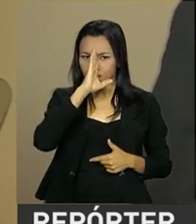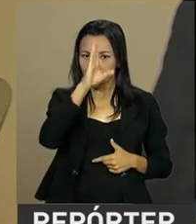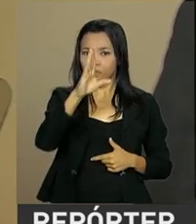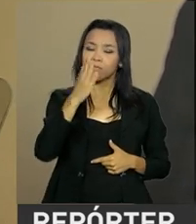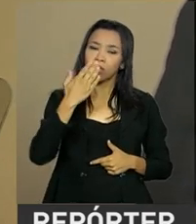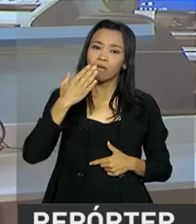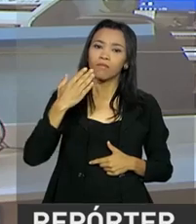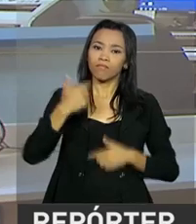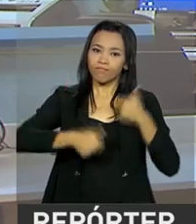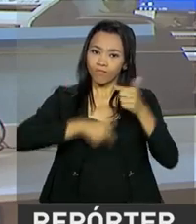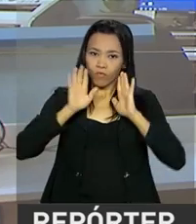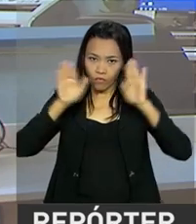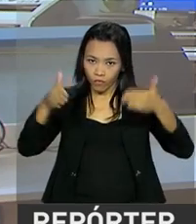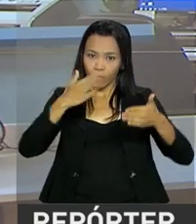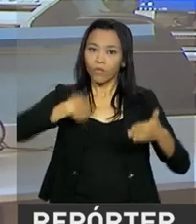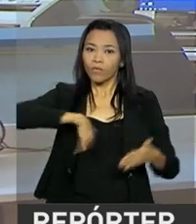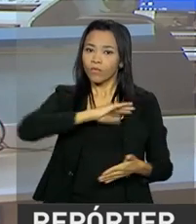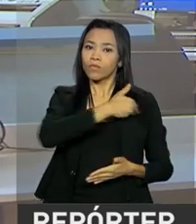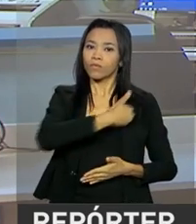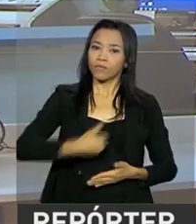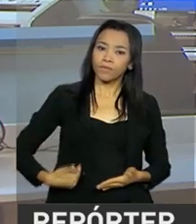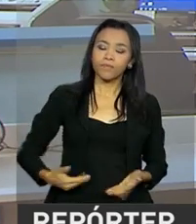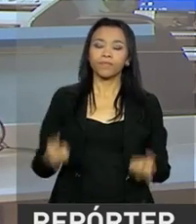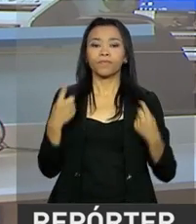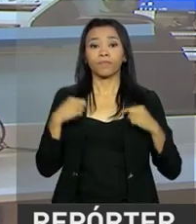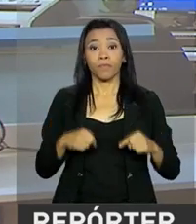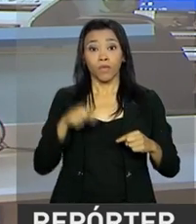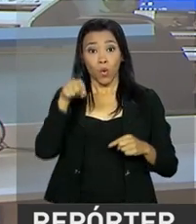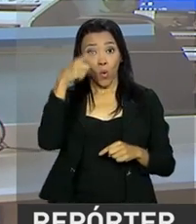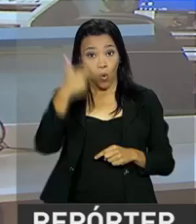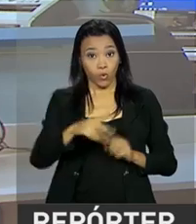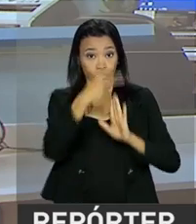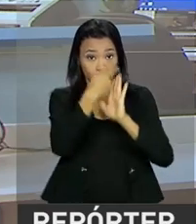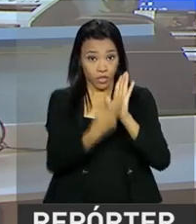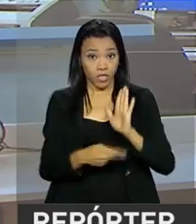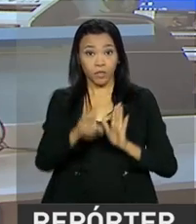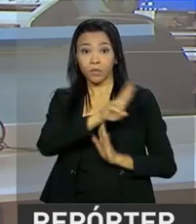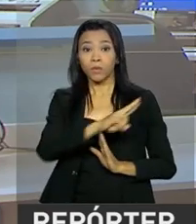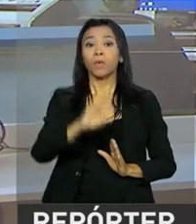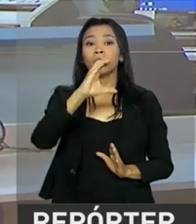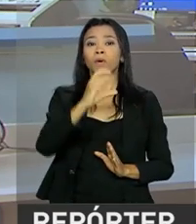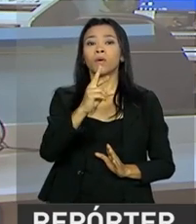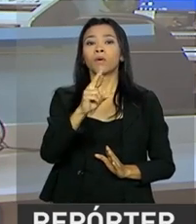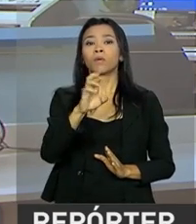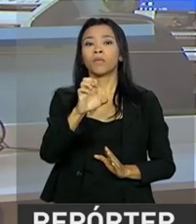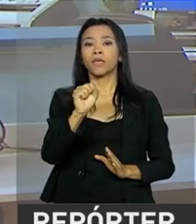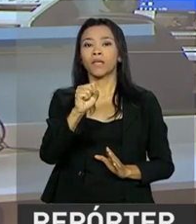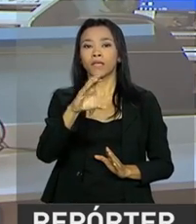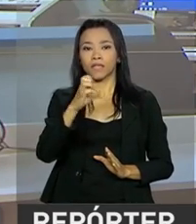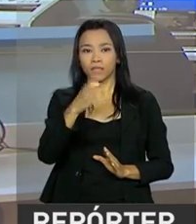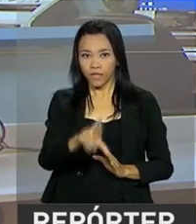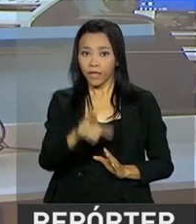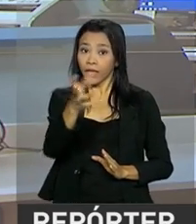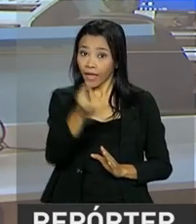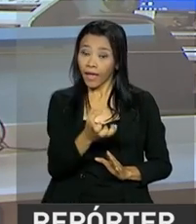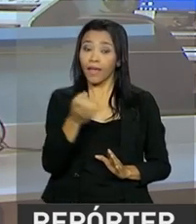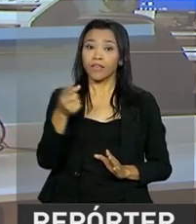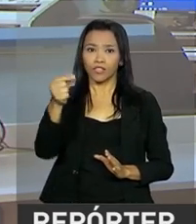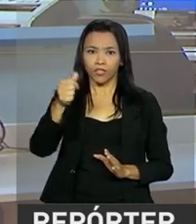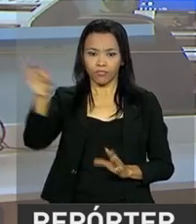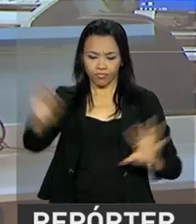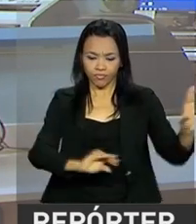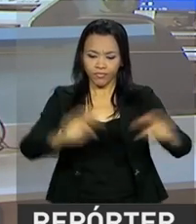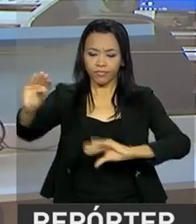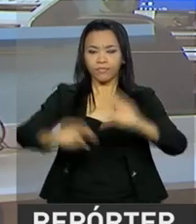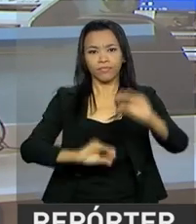do nosso governo. E com o projeto crescer, o governo quer atrair investidores para o Brasil. Para isso, definiu regras